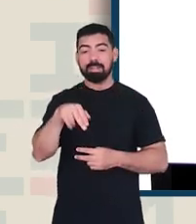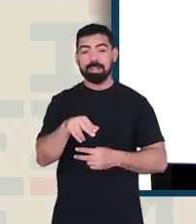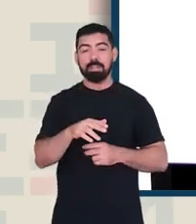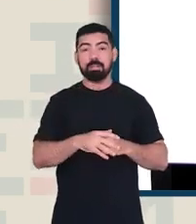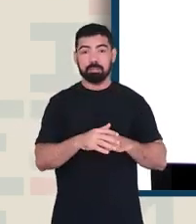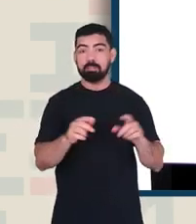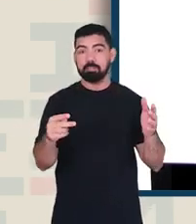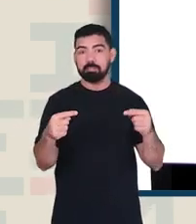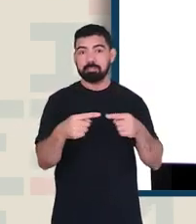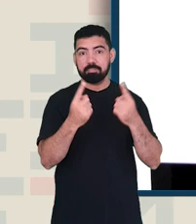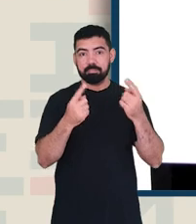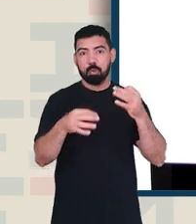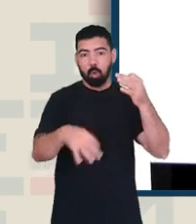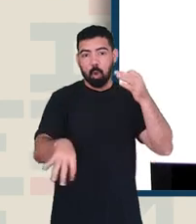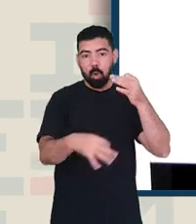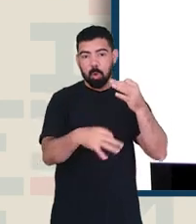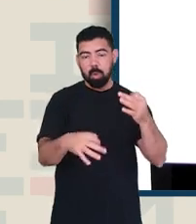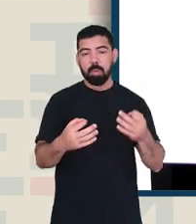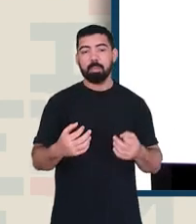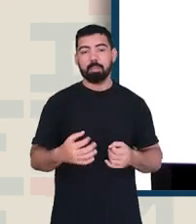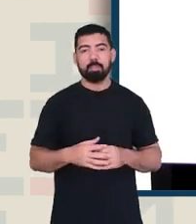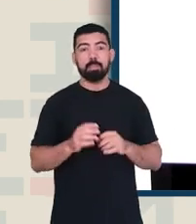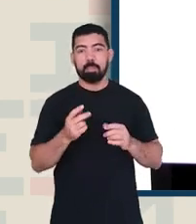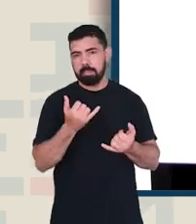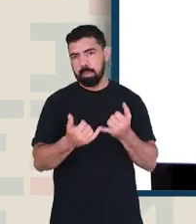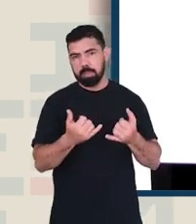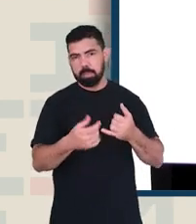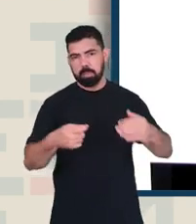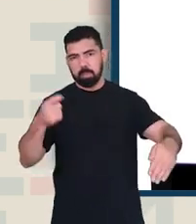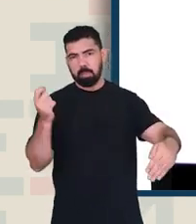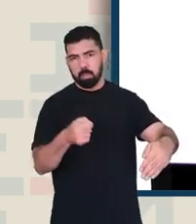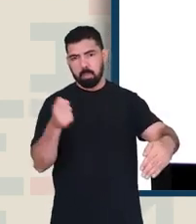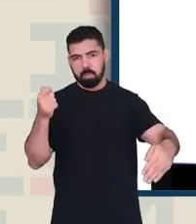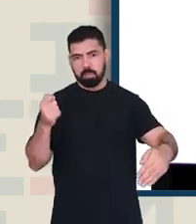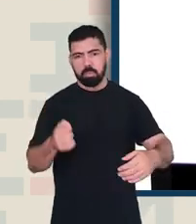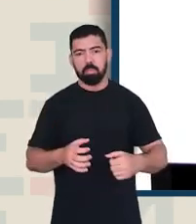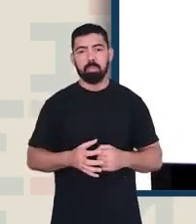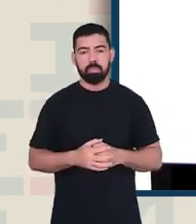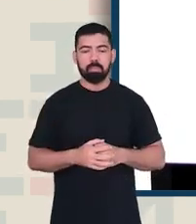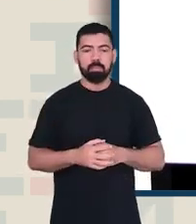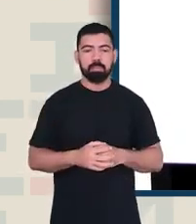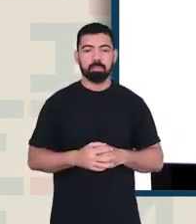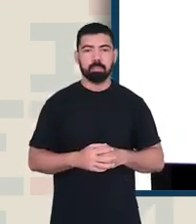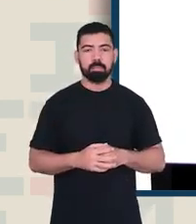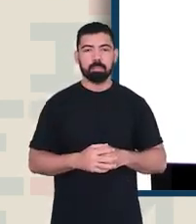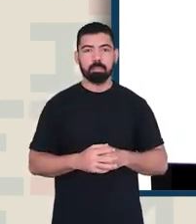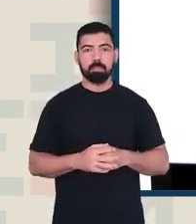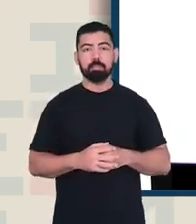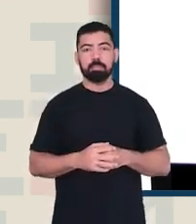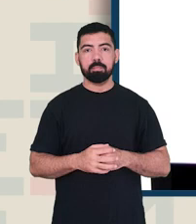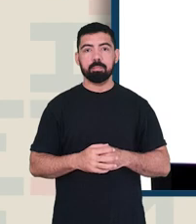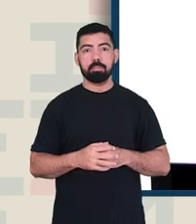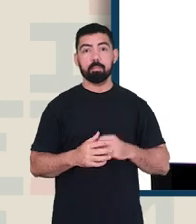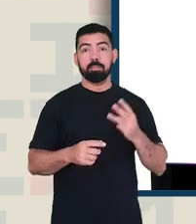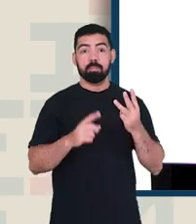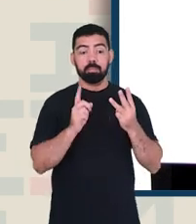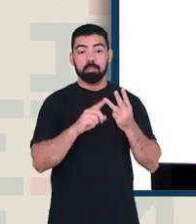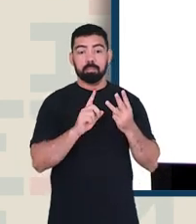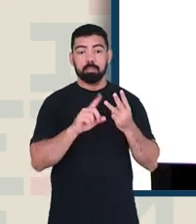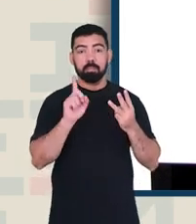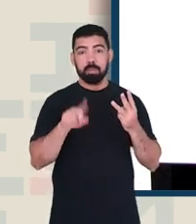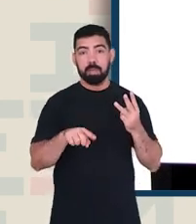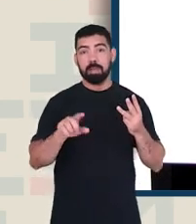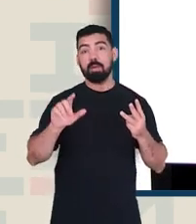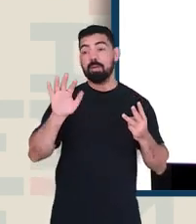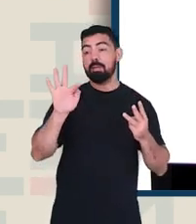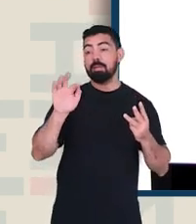de orquestra, parecido com um gong, um instrumento de percussão, de metal. O terceiro é um